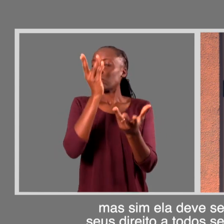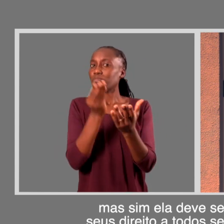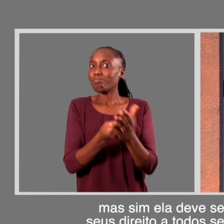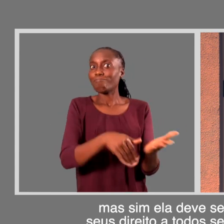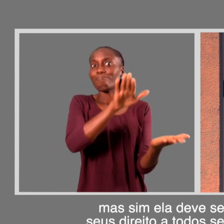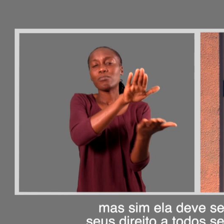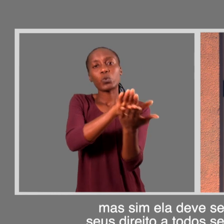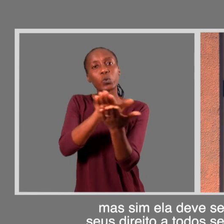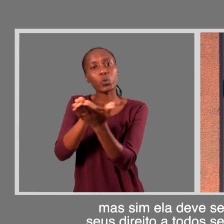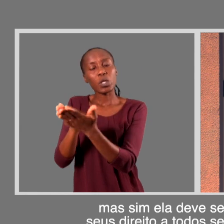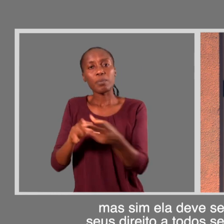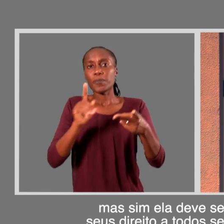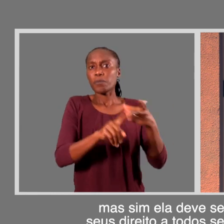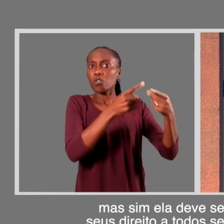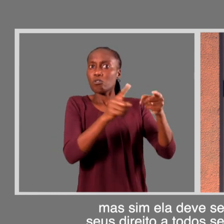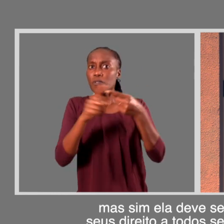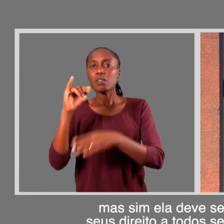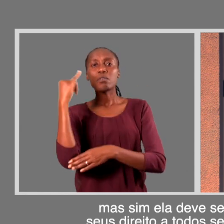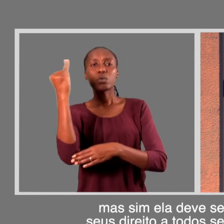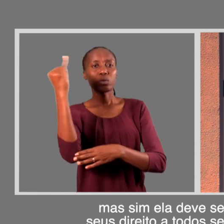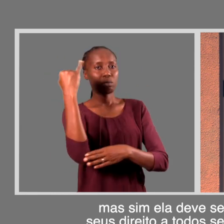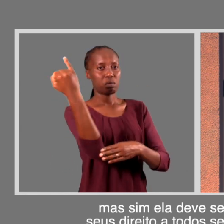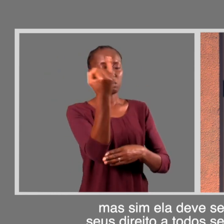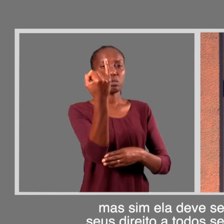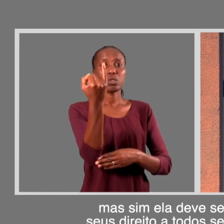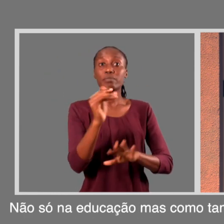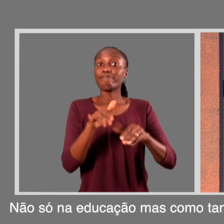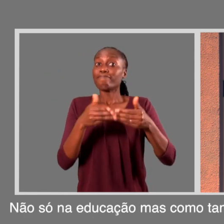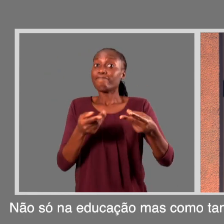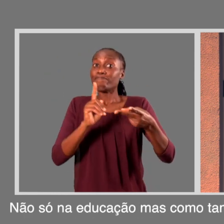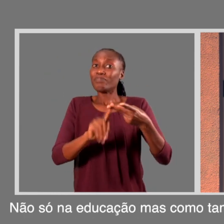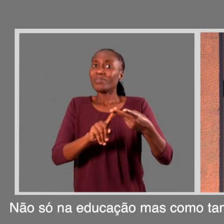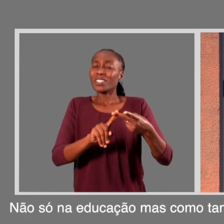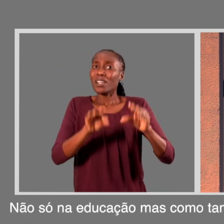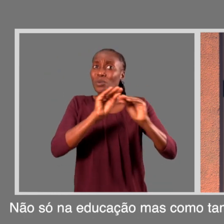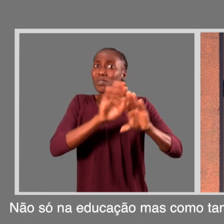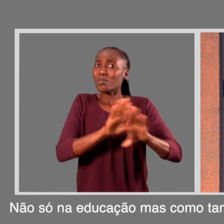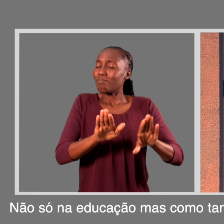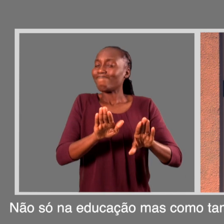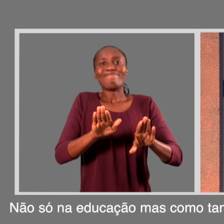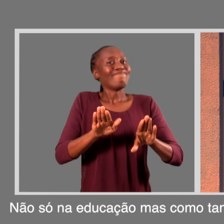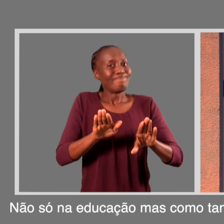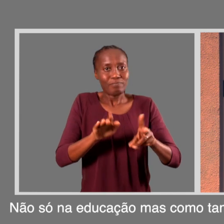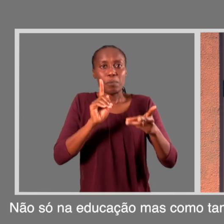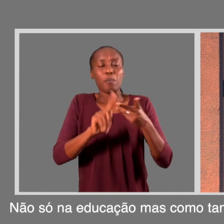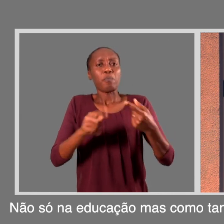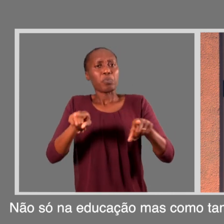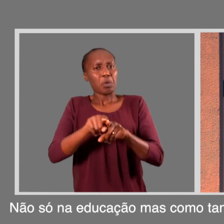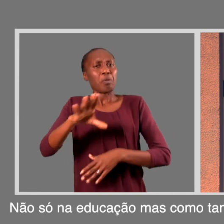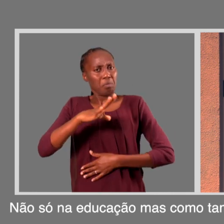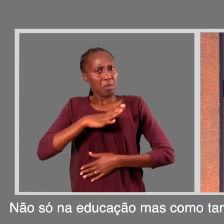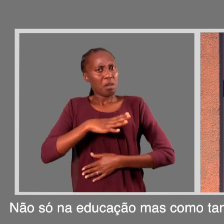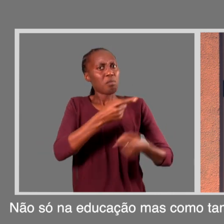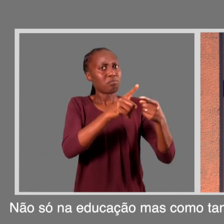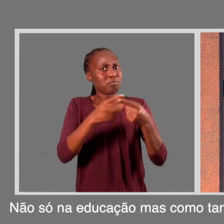a todos os serviços e as diferentes instituições. Não só na educação, mas como temos